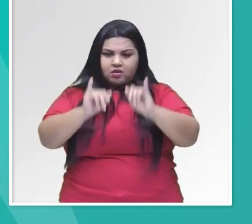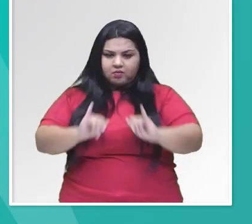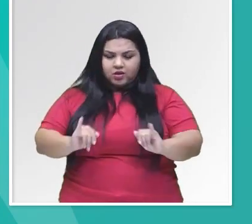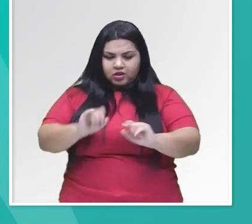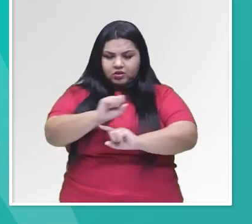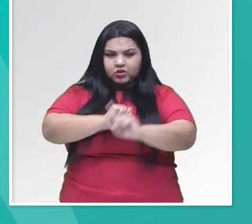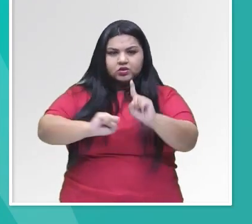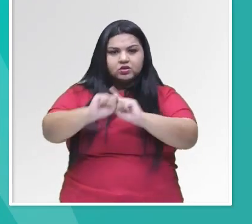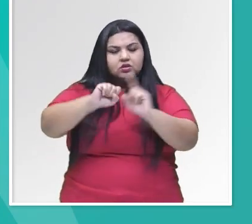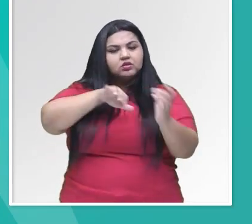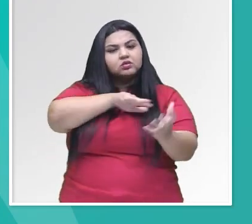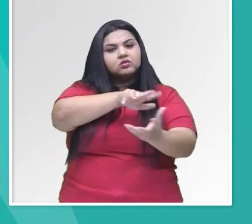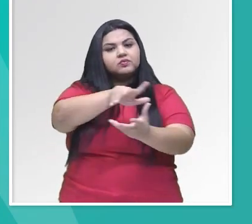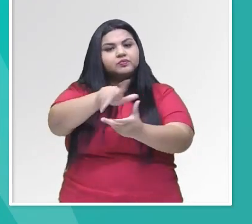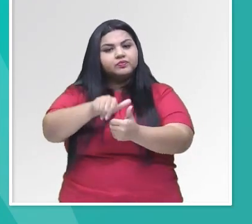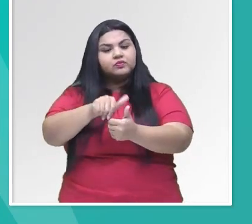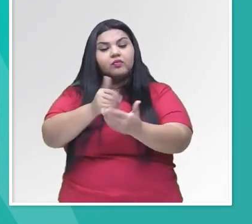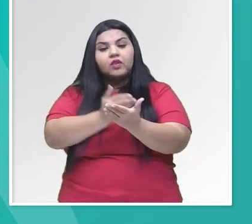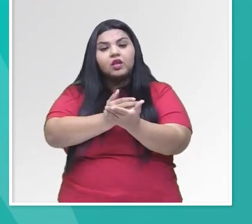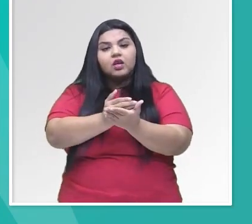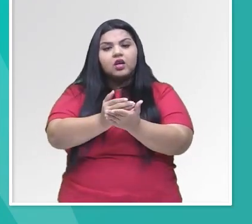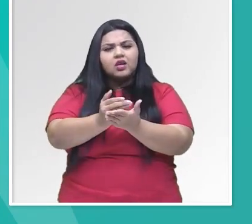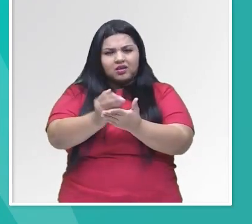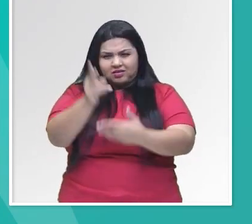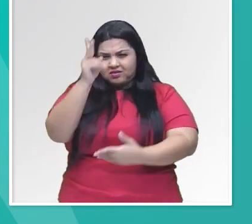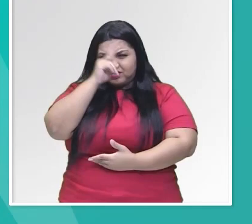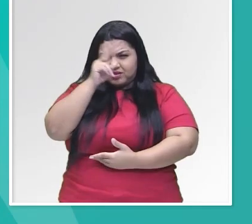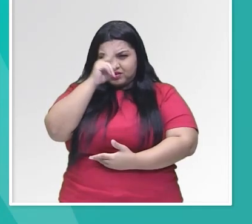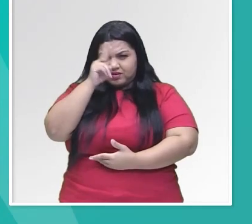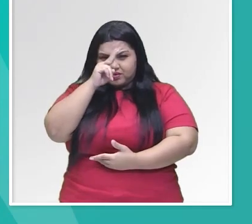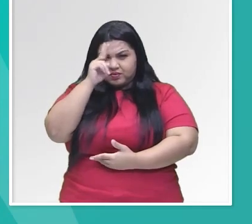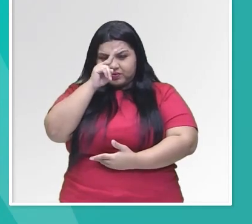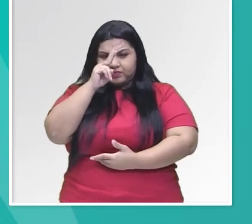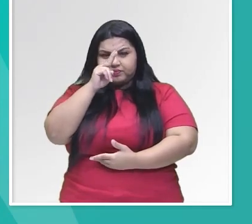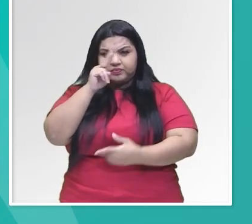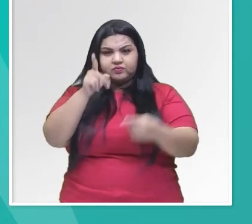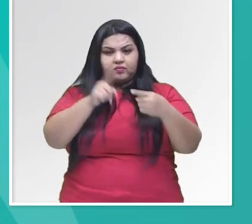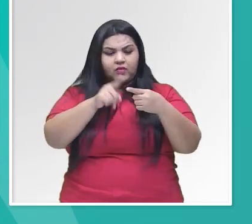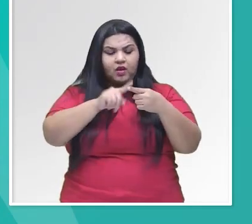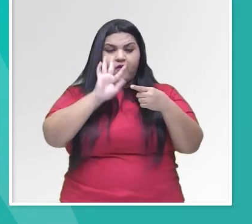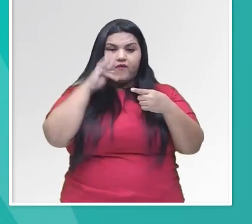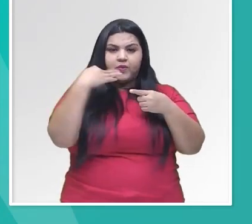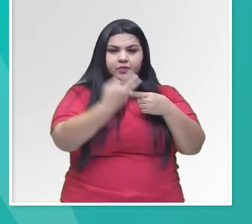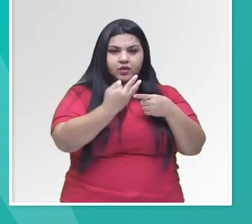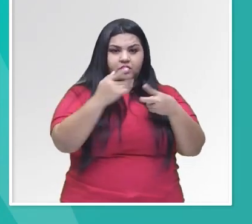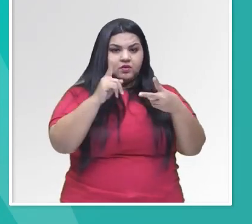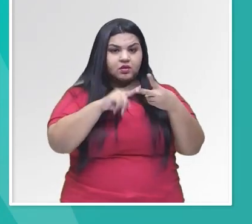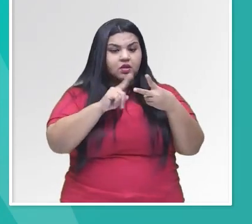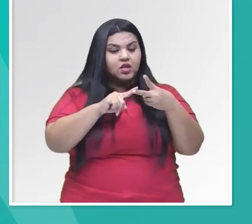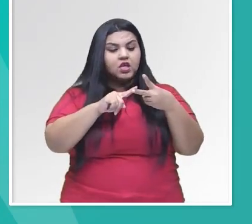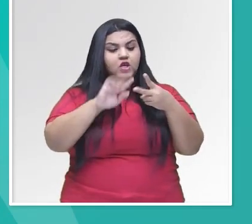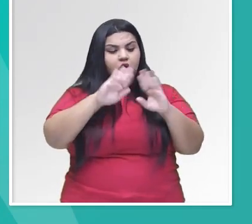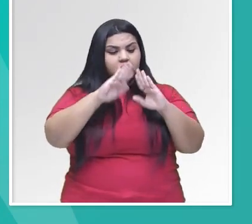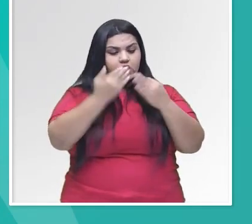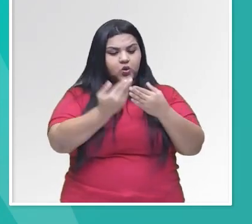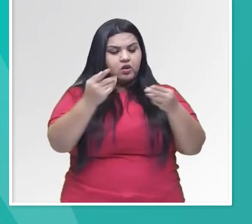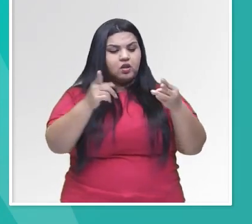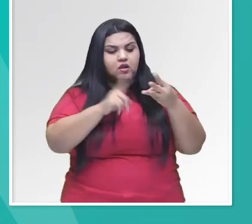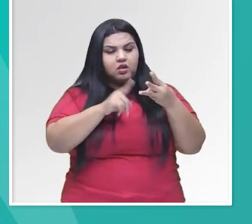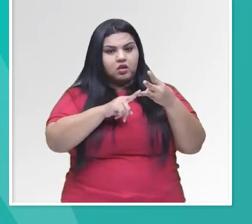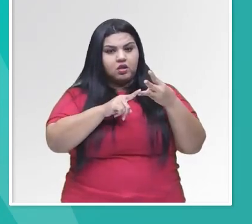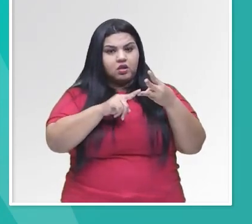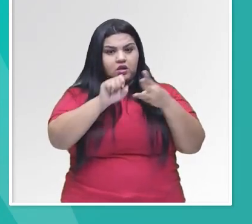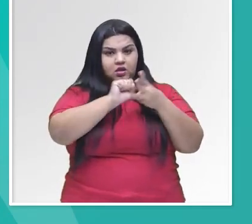no mundo. Começa, lembre que nós falamos na nossa família, fomos para a escola,